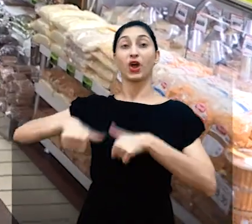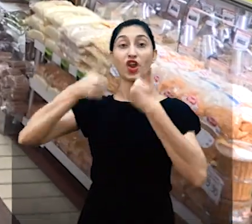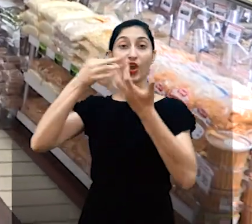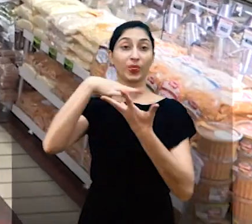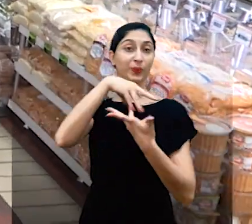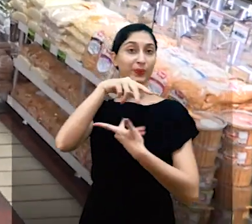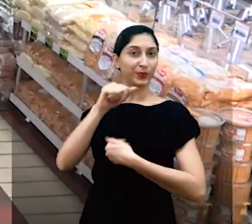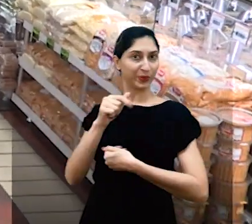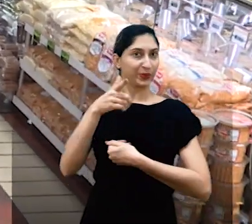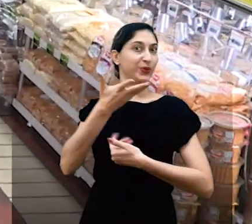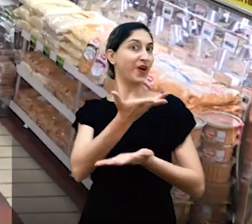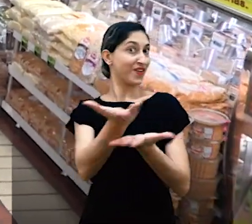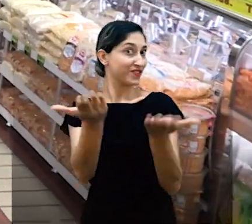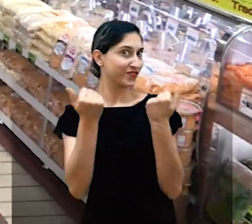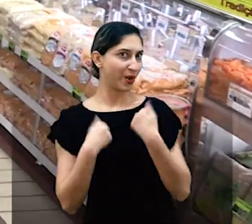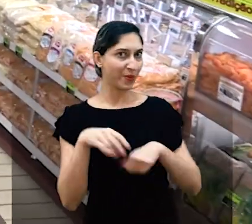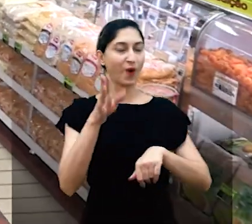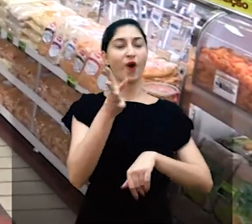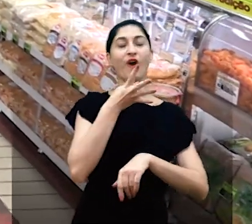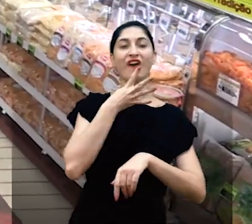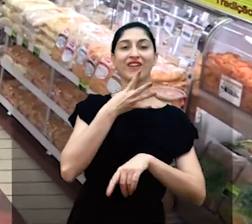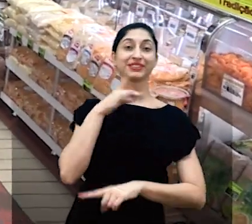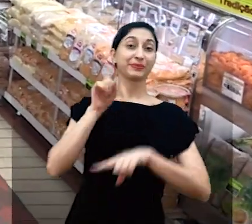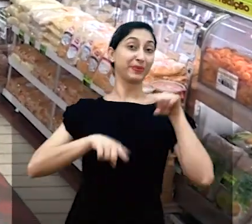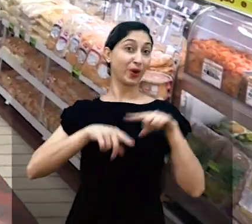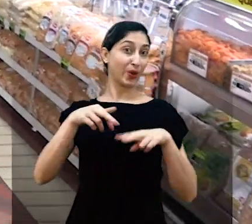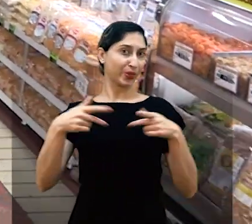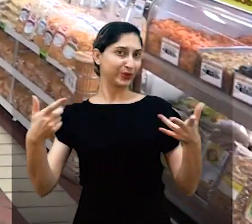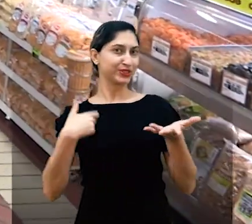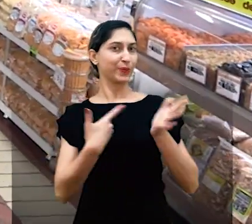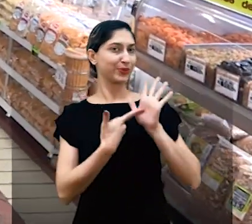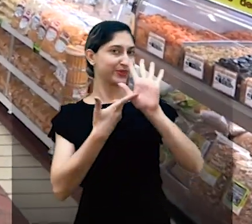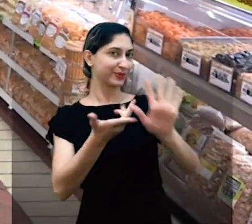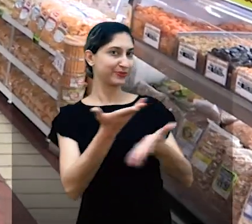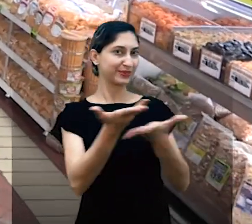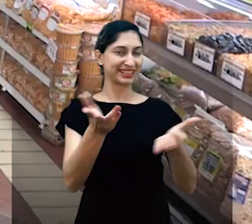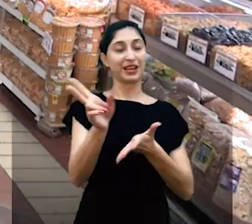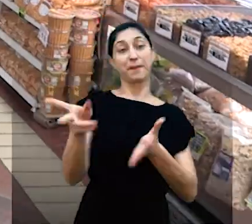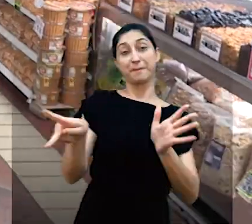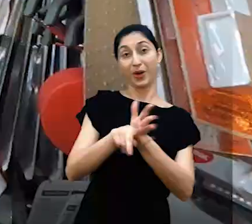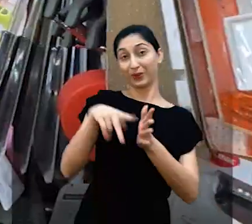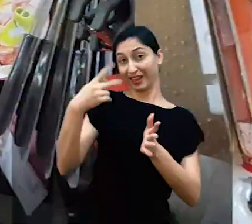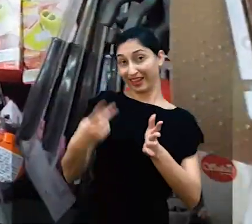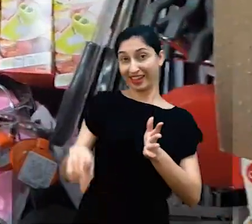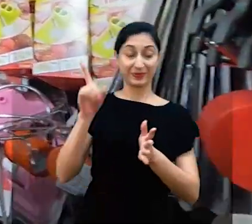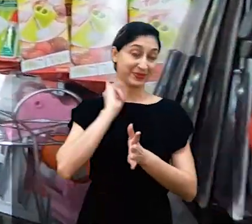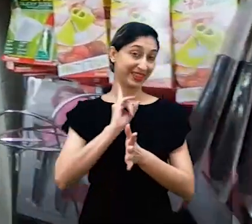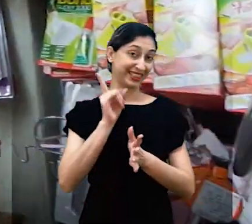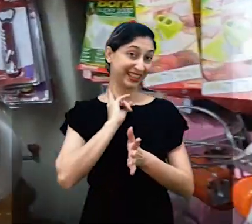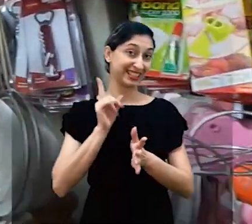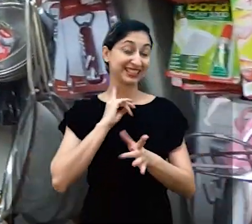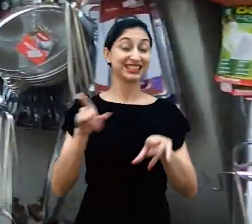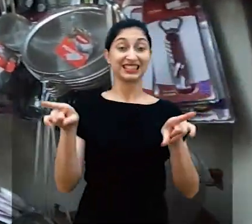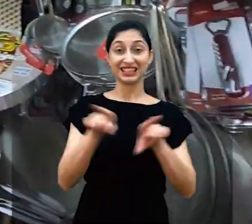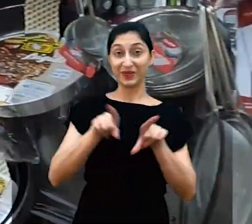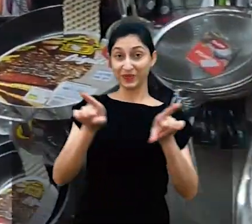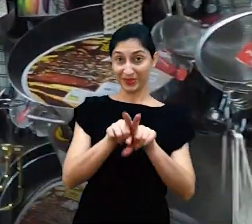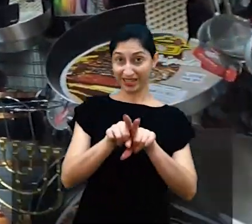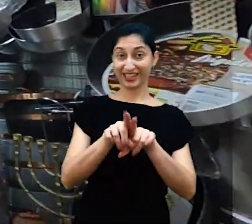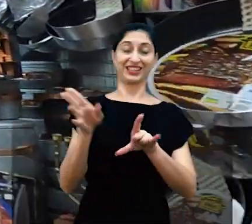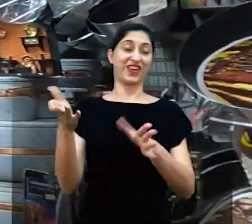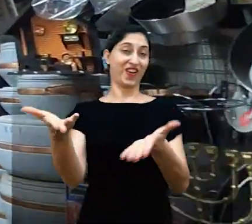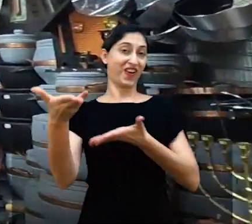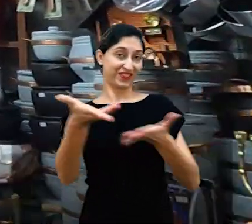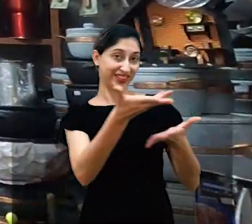vamos conhecer os produtos do Mercado Central, vou apresentar para vocês essa mineralidade toda que tem aqui e convidar vocês a fazer esse